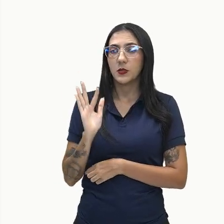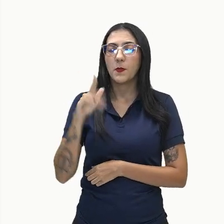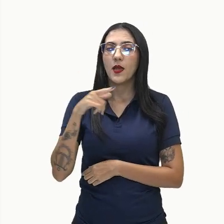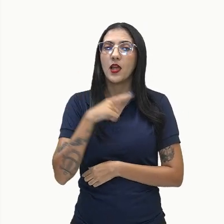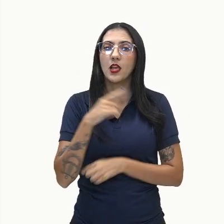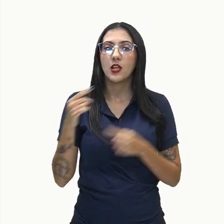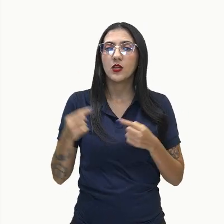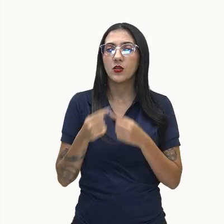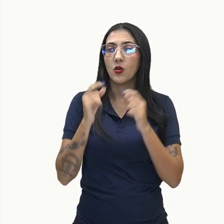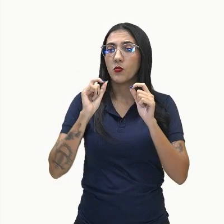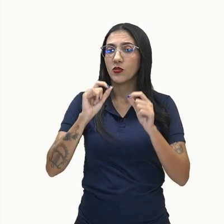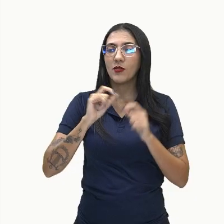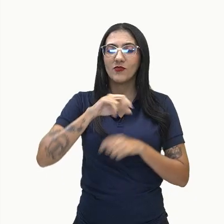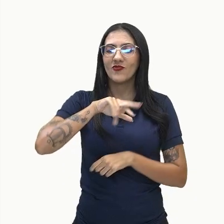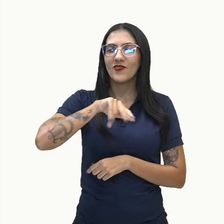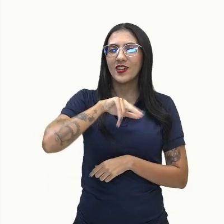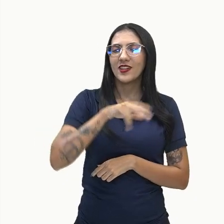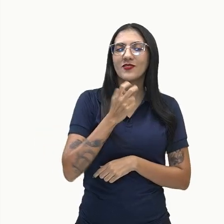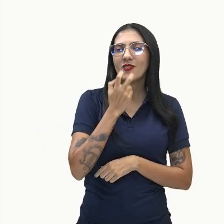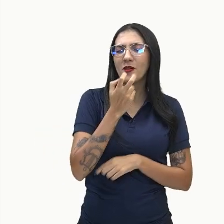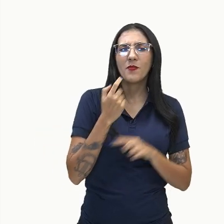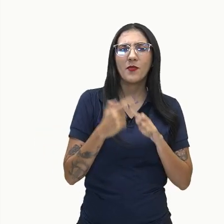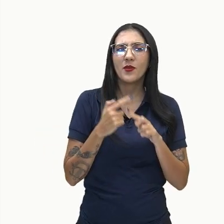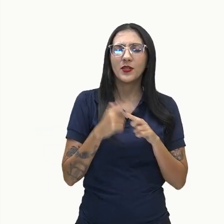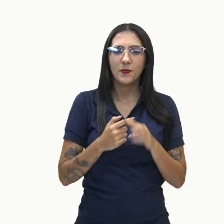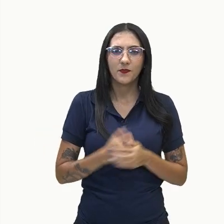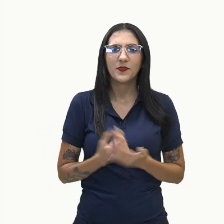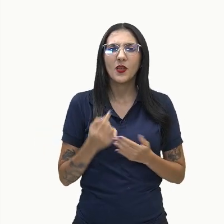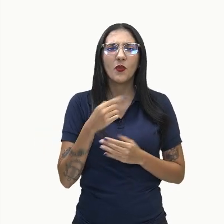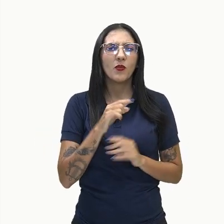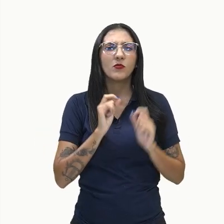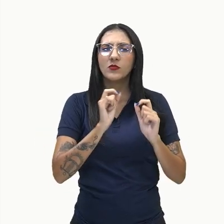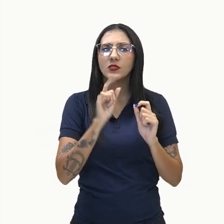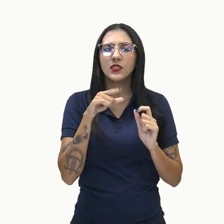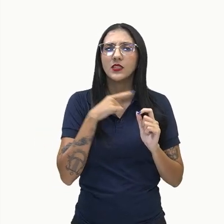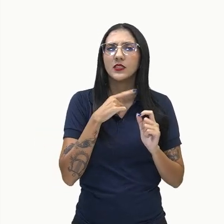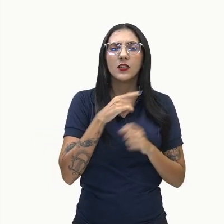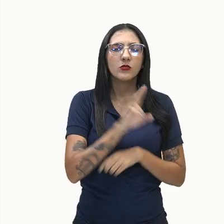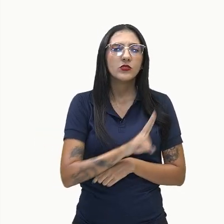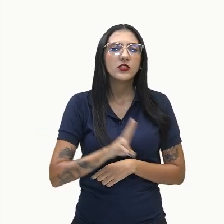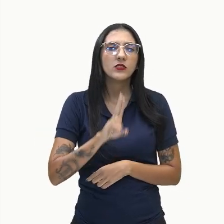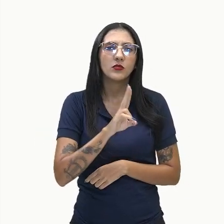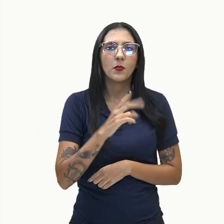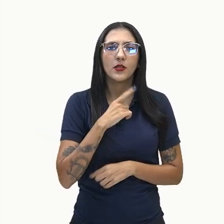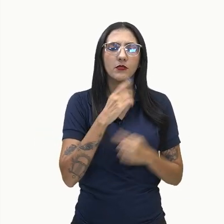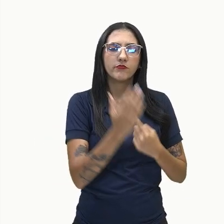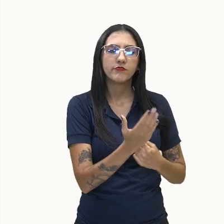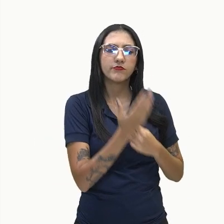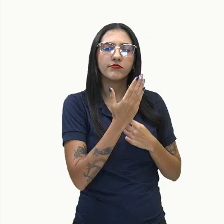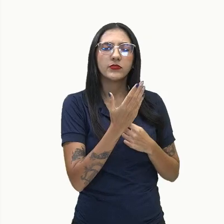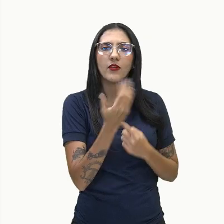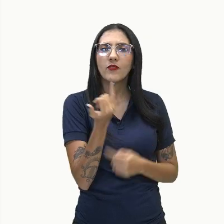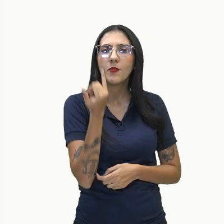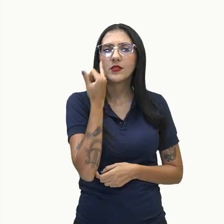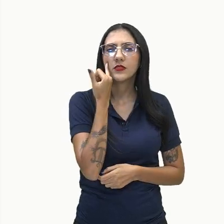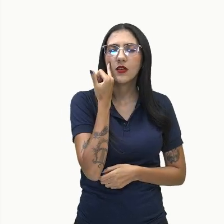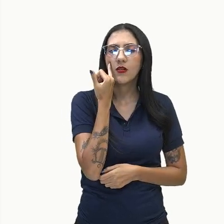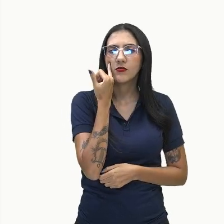a linguagem não verbal? Porque aqui, o que foi utilizado para transmitir a mensagem?